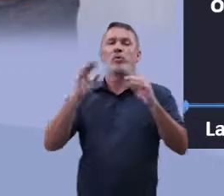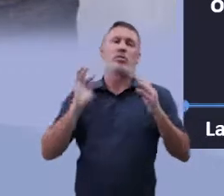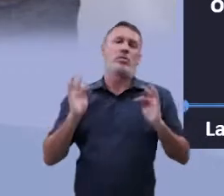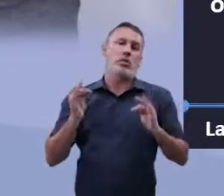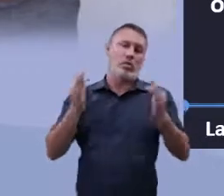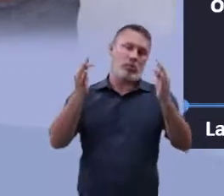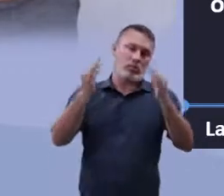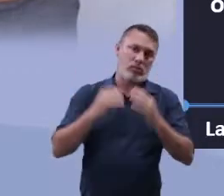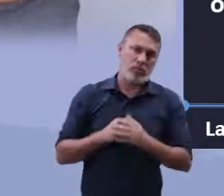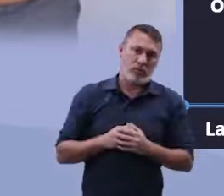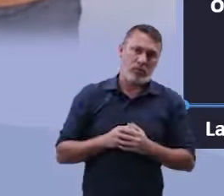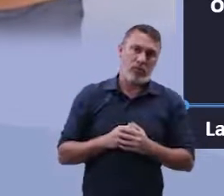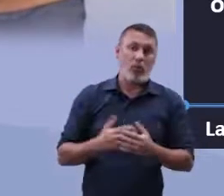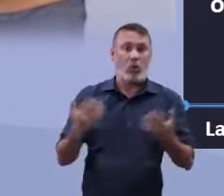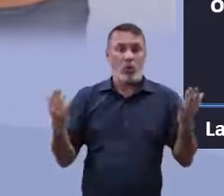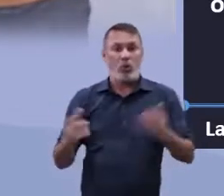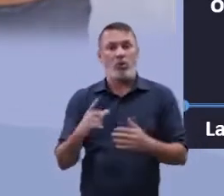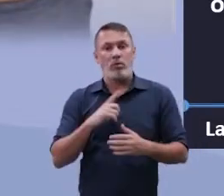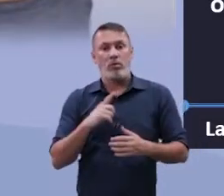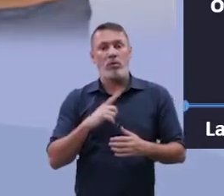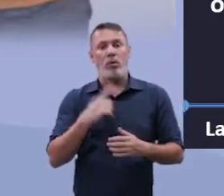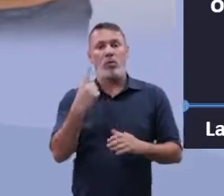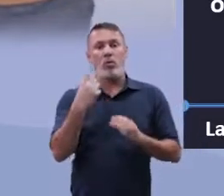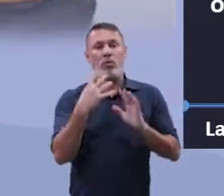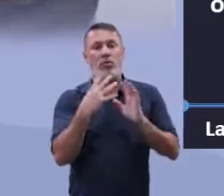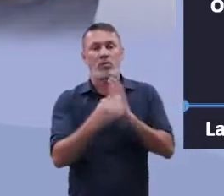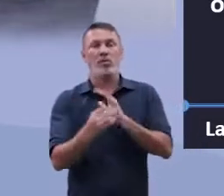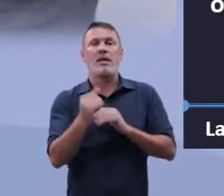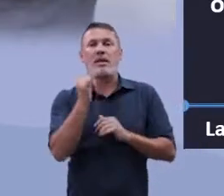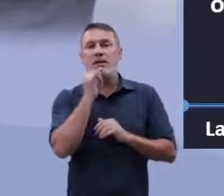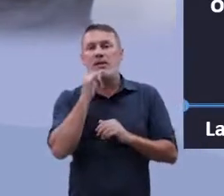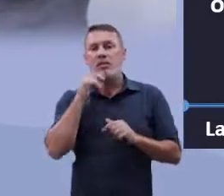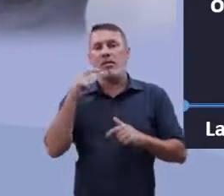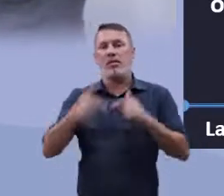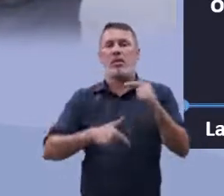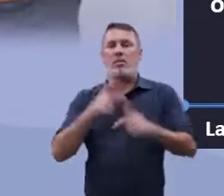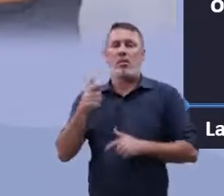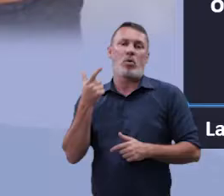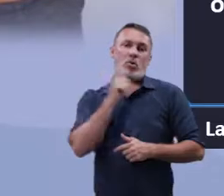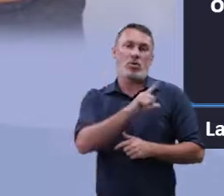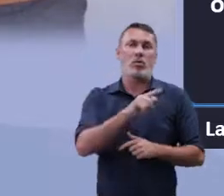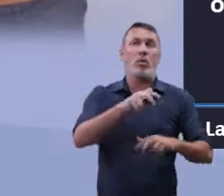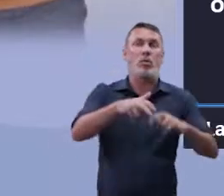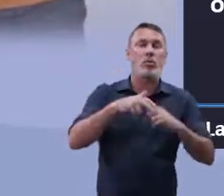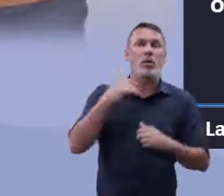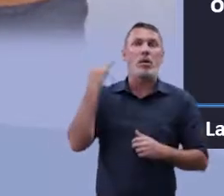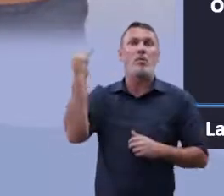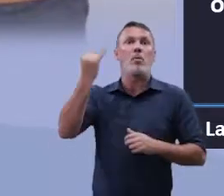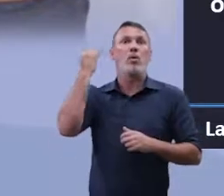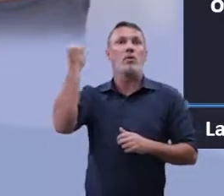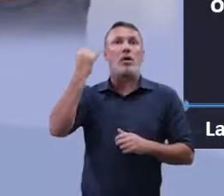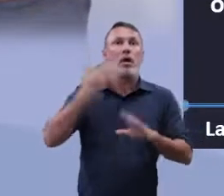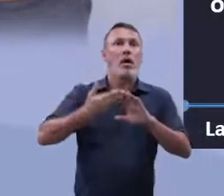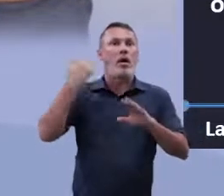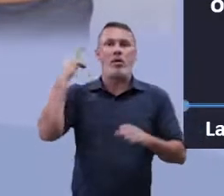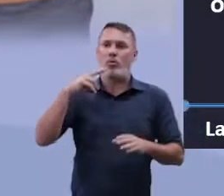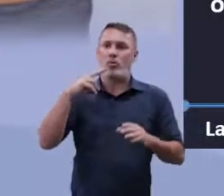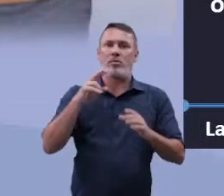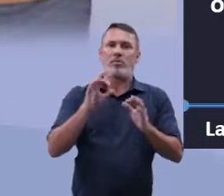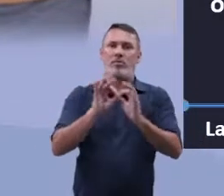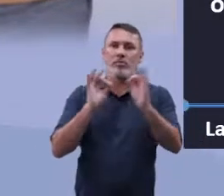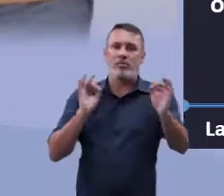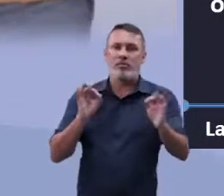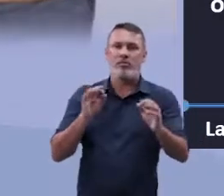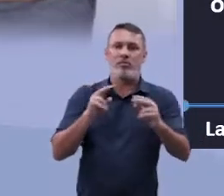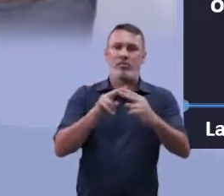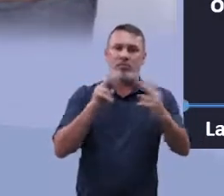E hoje nós temos um exemplo para conseguir o trabalho. Nunca foi tão importante você estar na era digital. Antigamente você tinha no